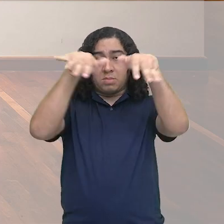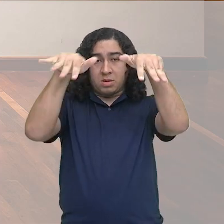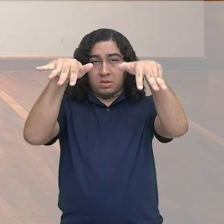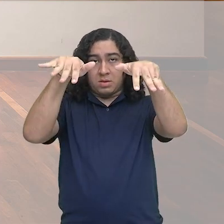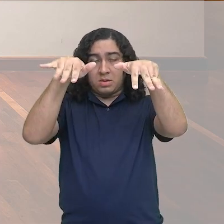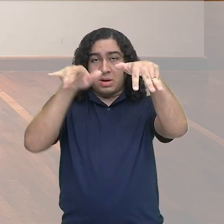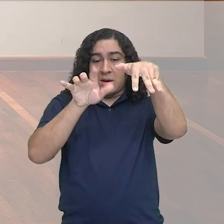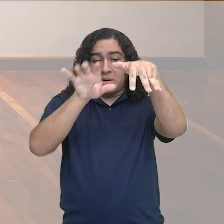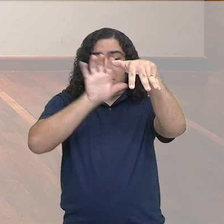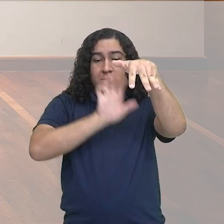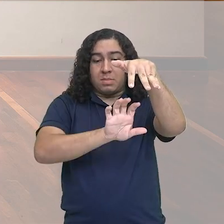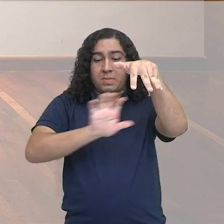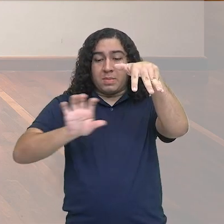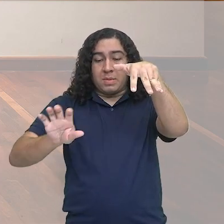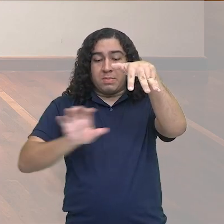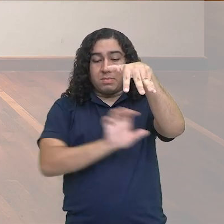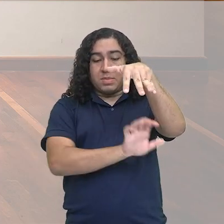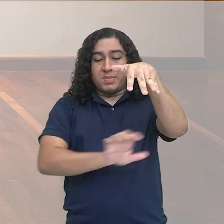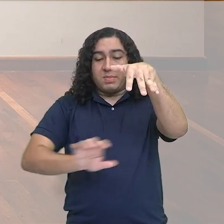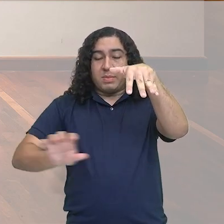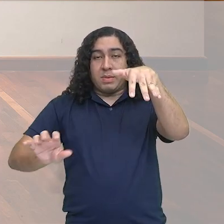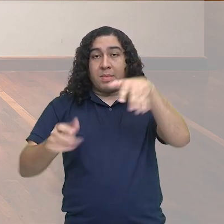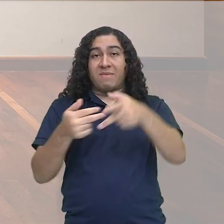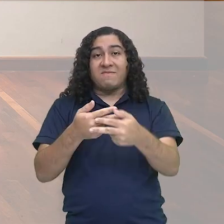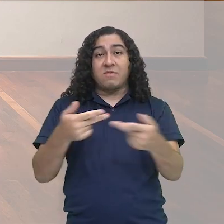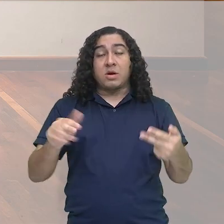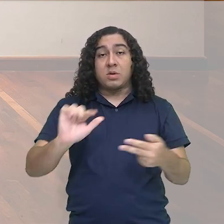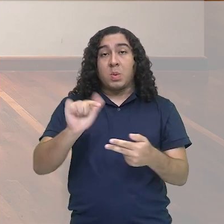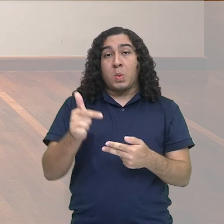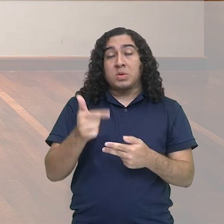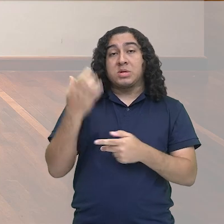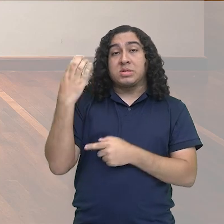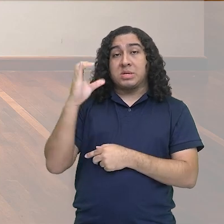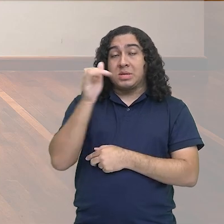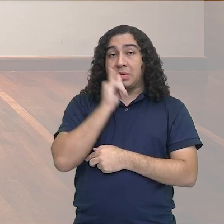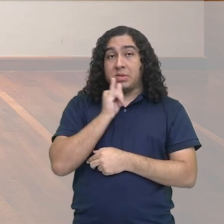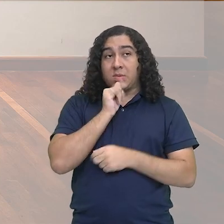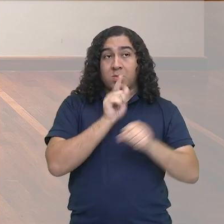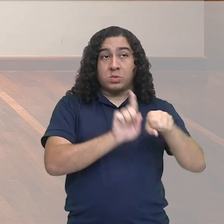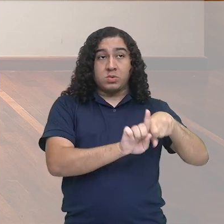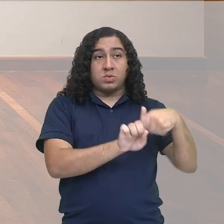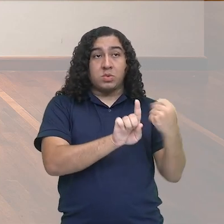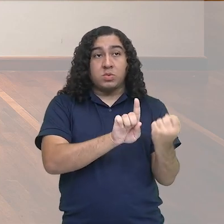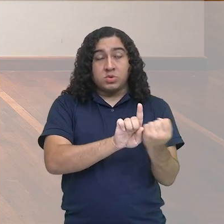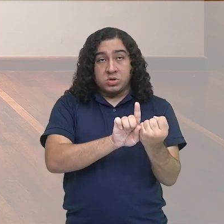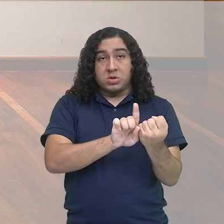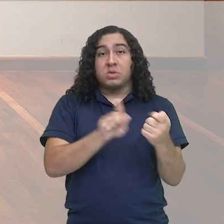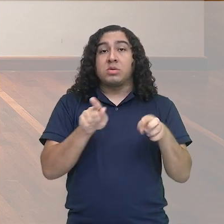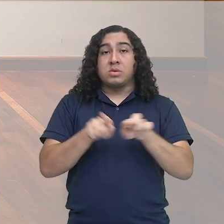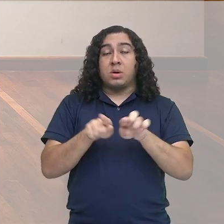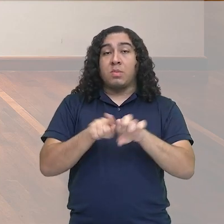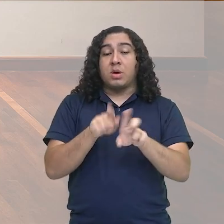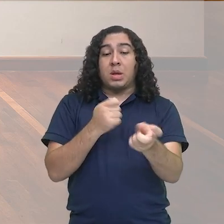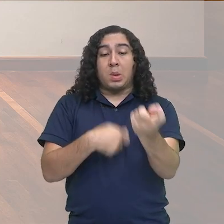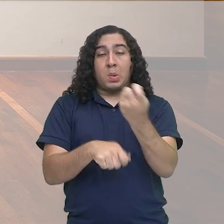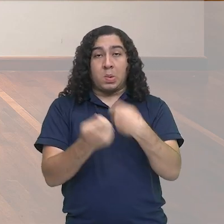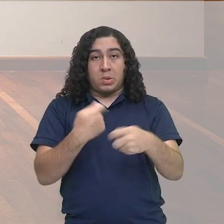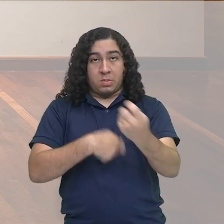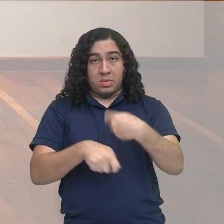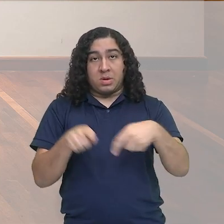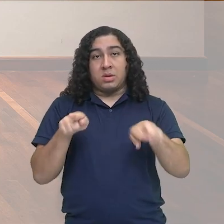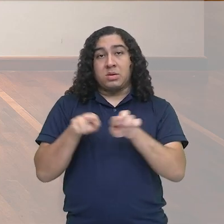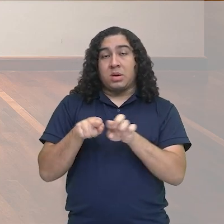ciências sociais, estão várias ciências, como, por exemplo, a sociologia, né? A economia,